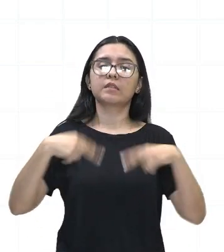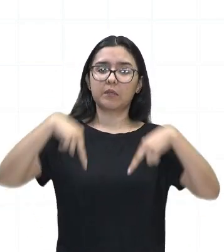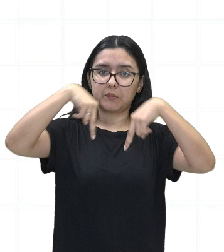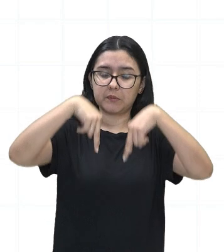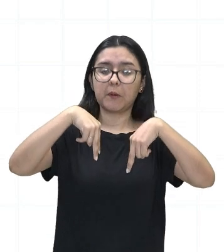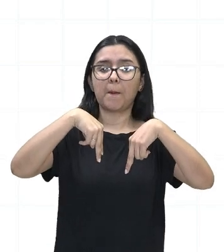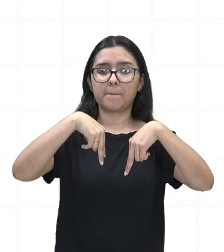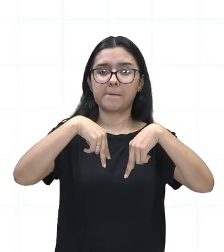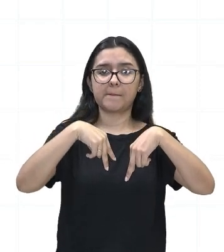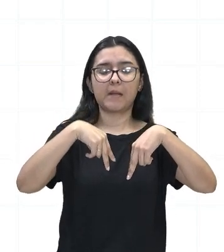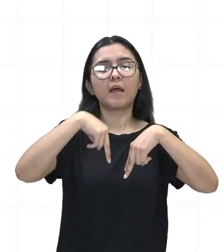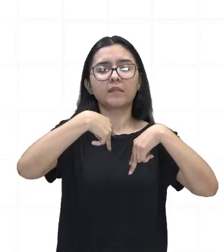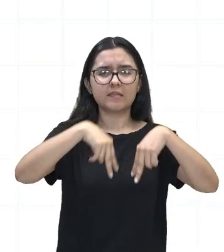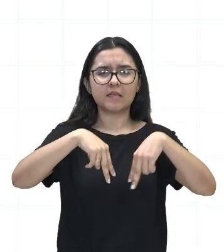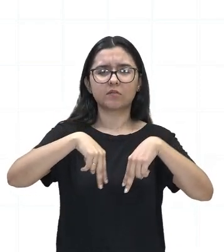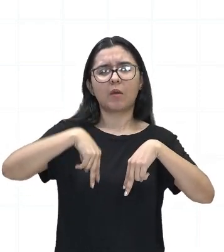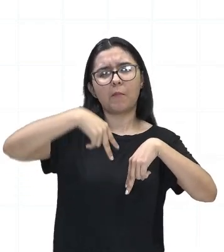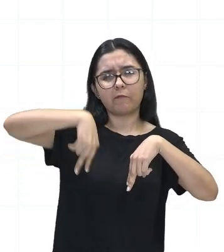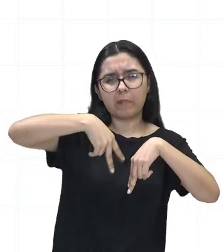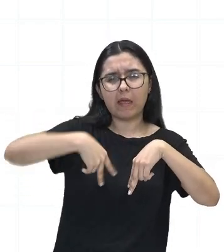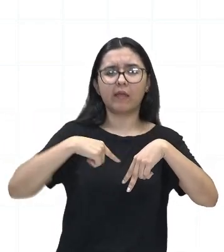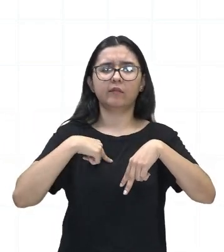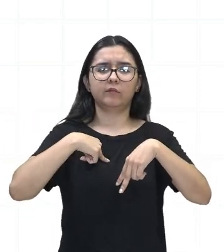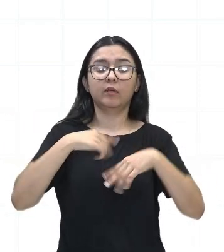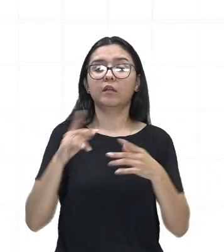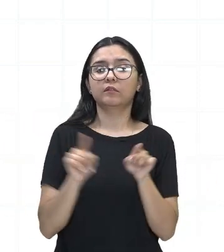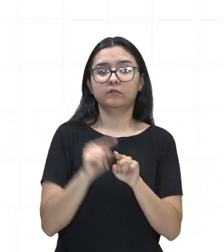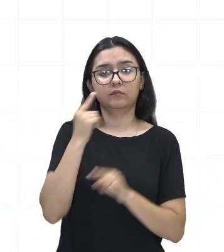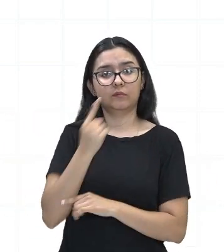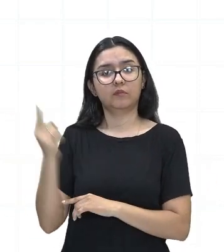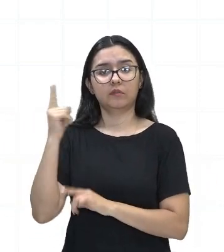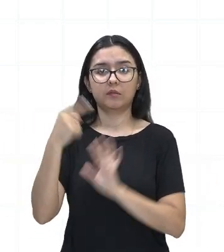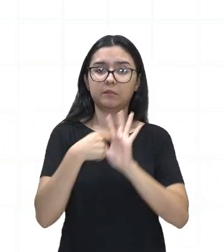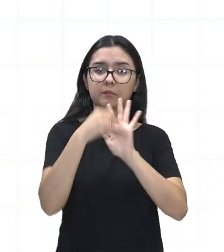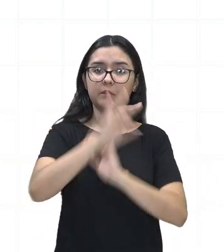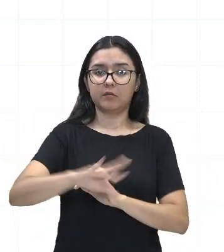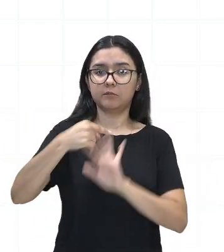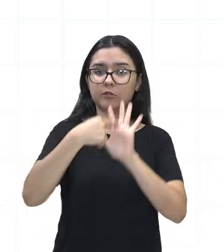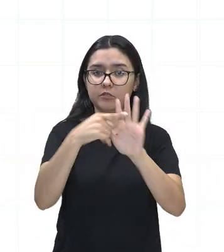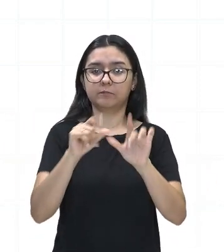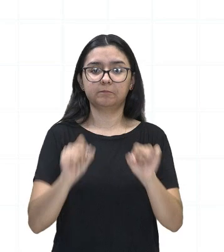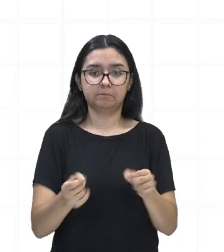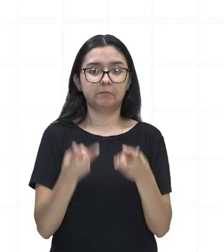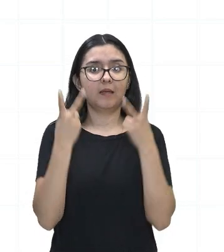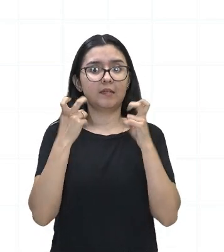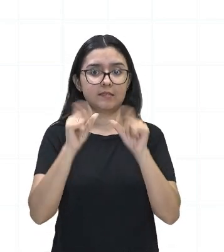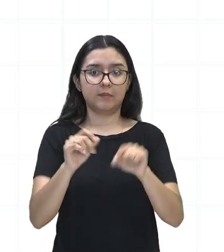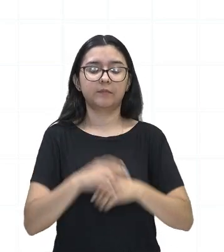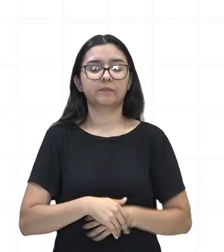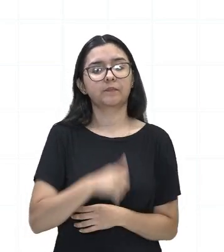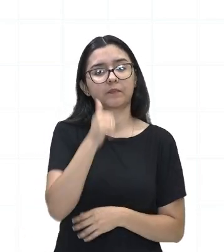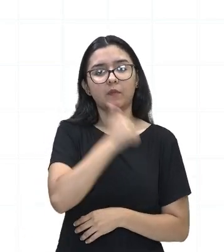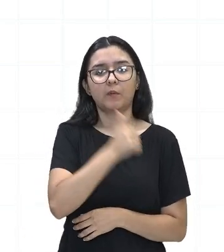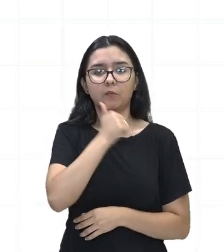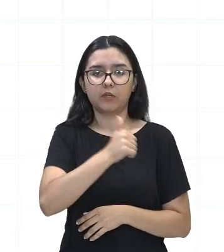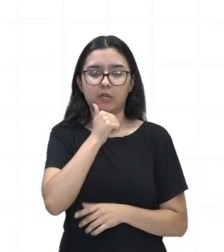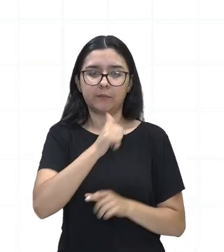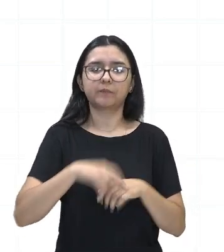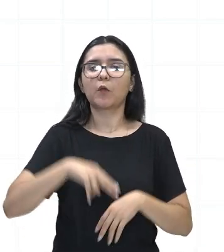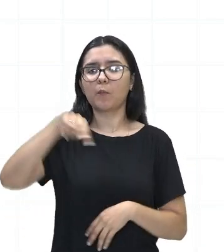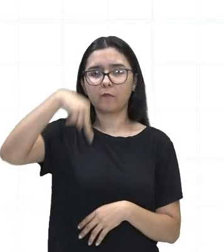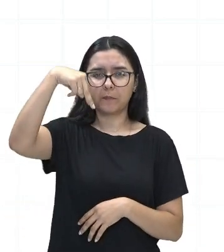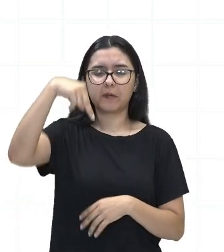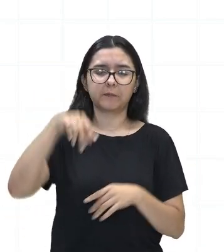imagem mostra pra gente, né, alguns movimentos acrobáticos. Pode ver que o parceiro está elevando ali a parceira um pouco